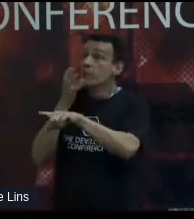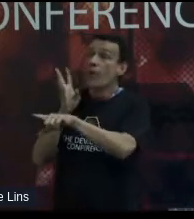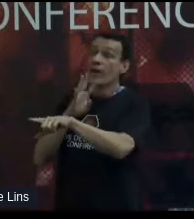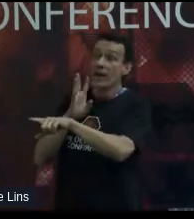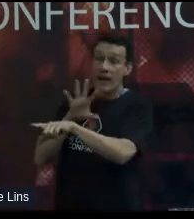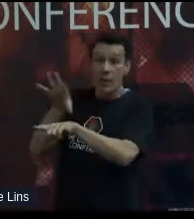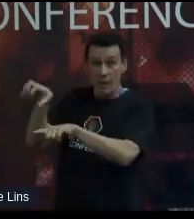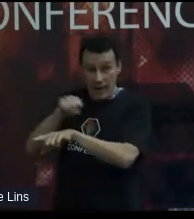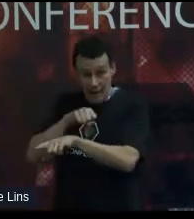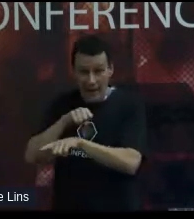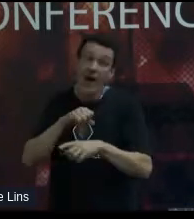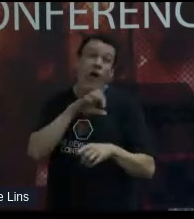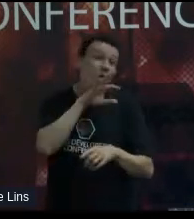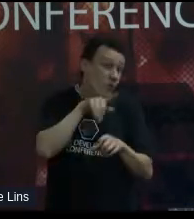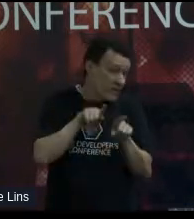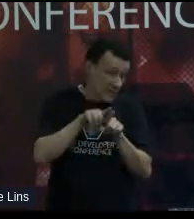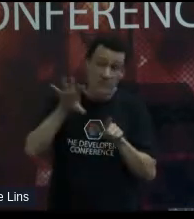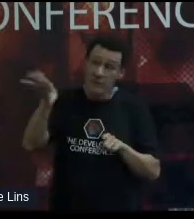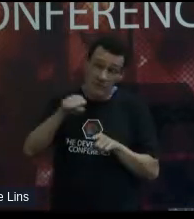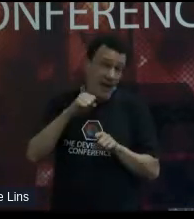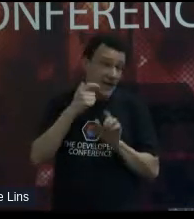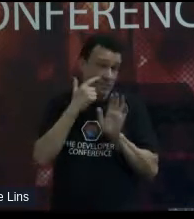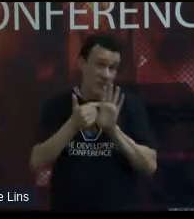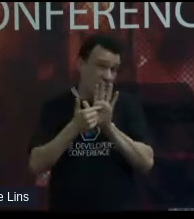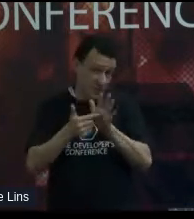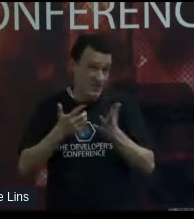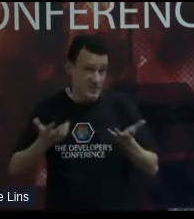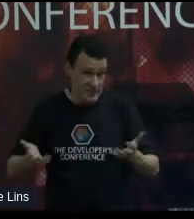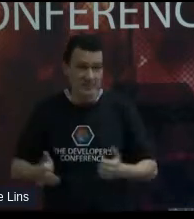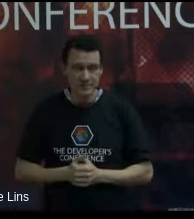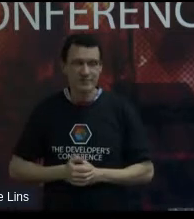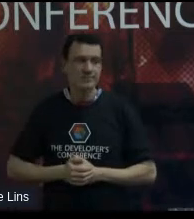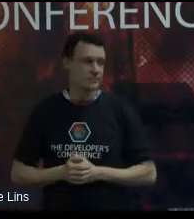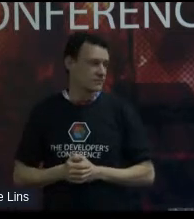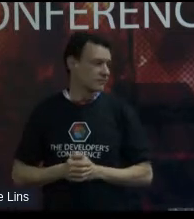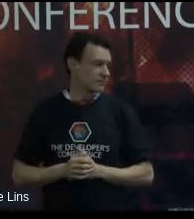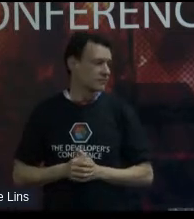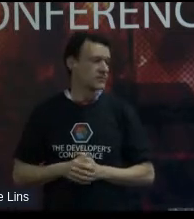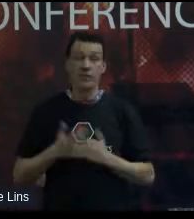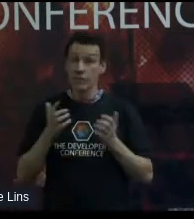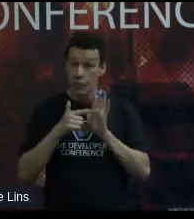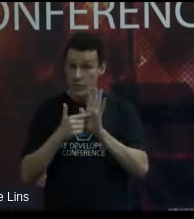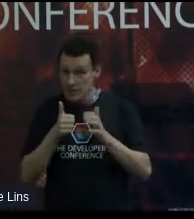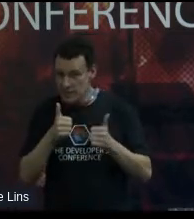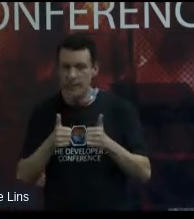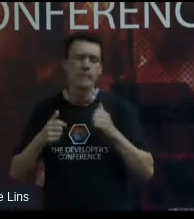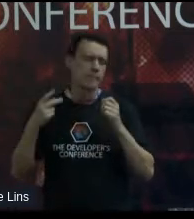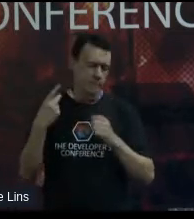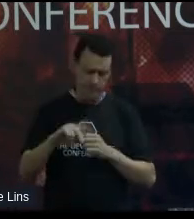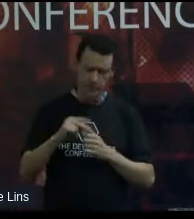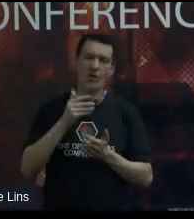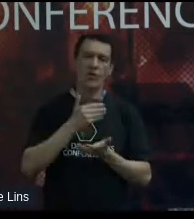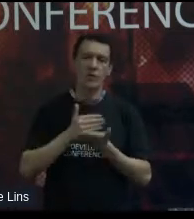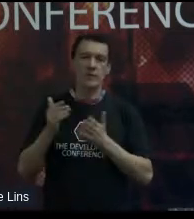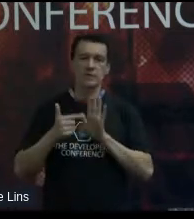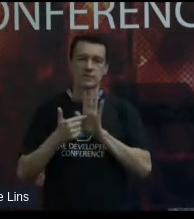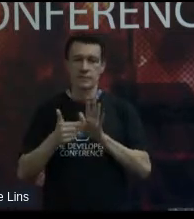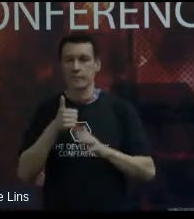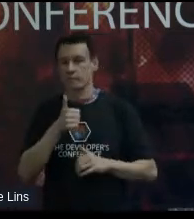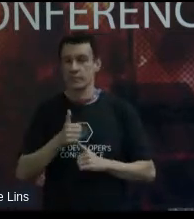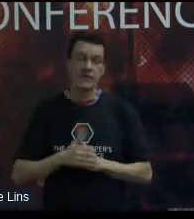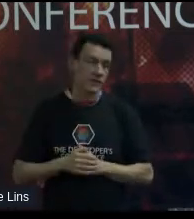e vamos que vamos, né? É isso aí. E aí um pouquinho pra gente aí, Mal? Vamos embora. O cenário é: o usuário quer desativar o